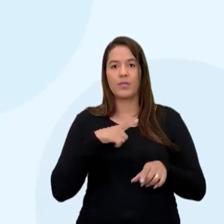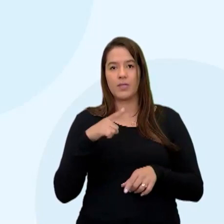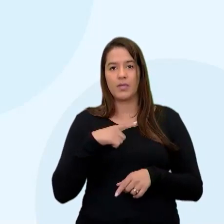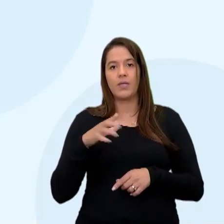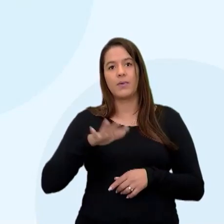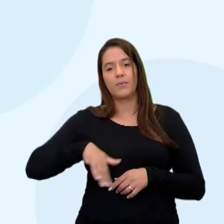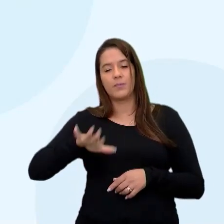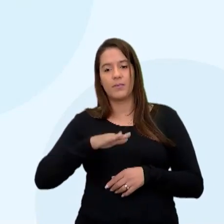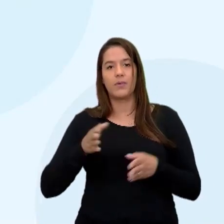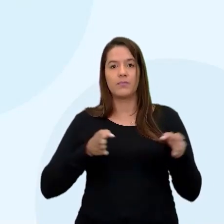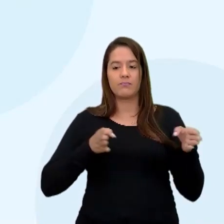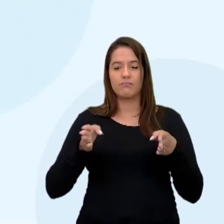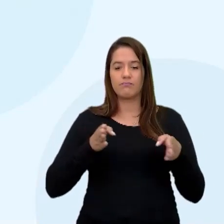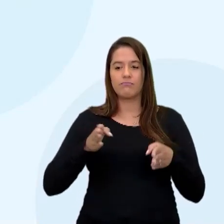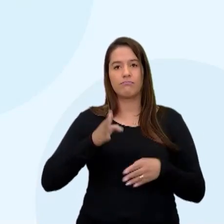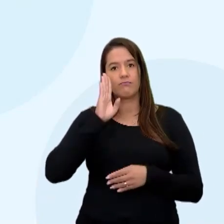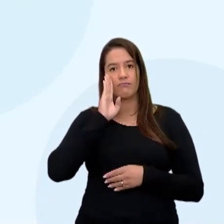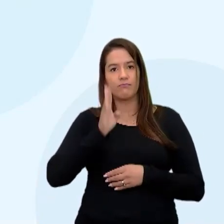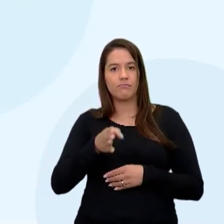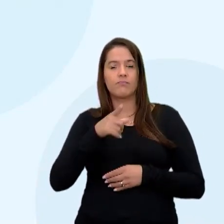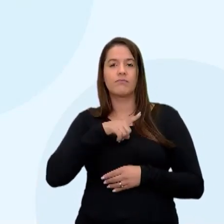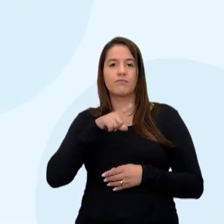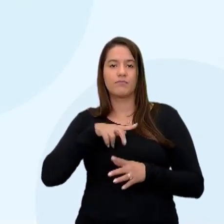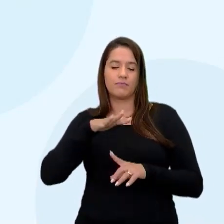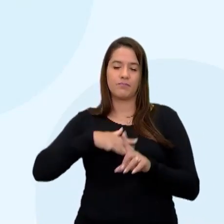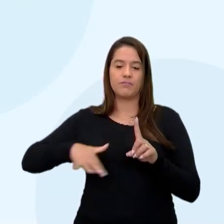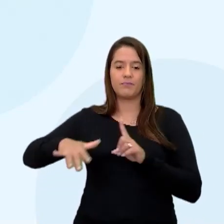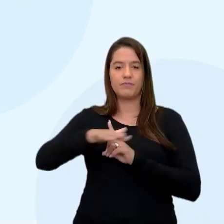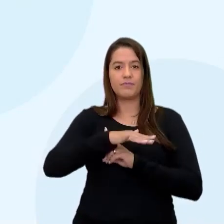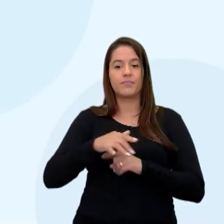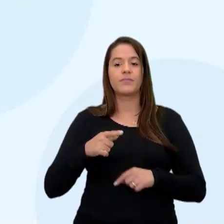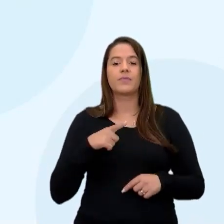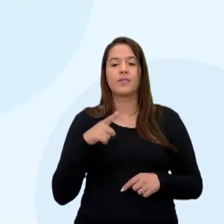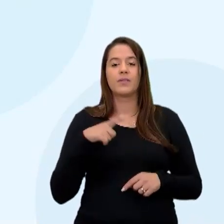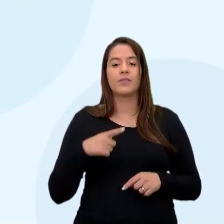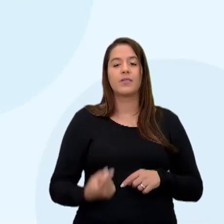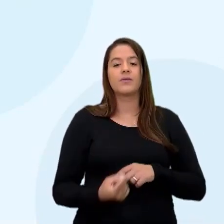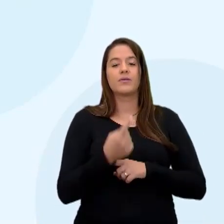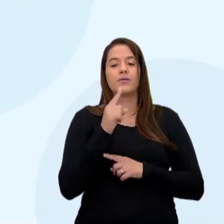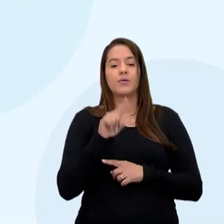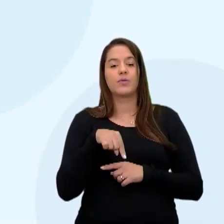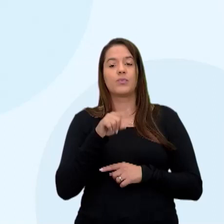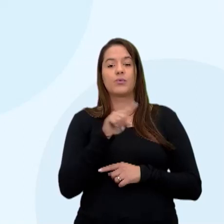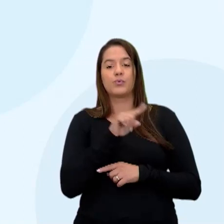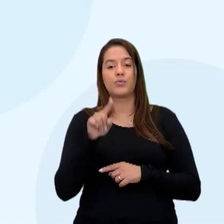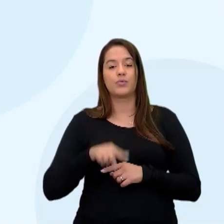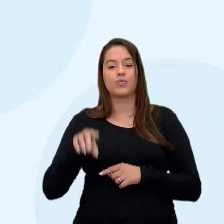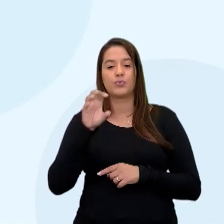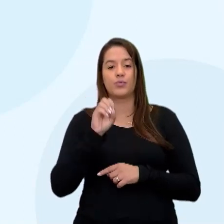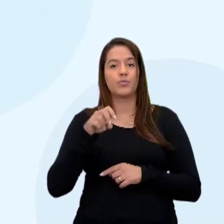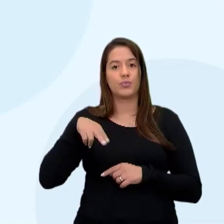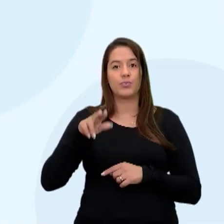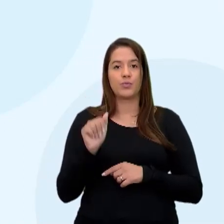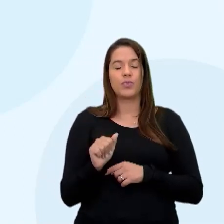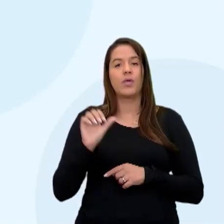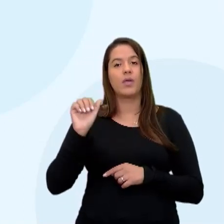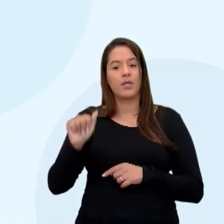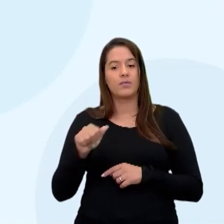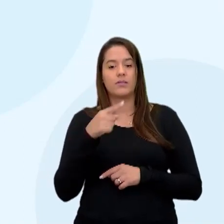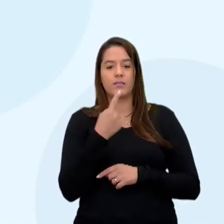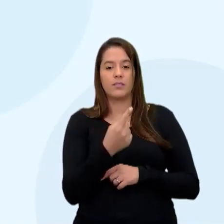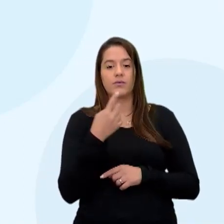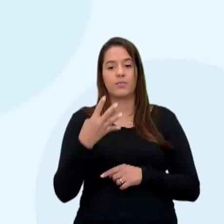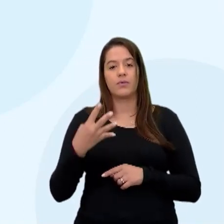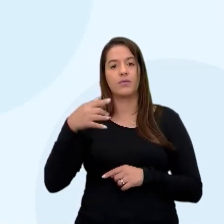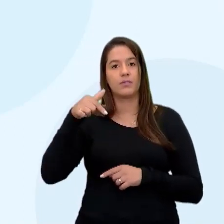restrita à sua área imediata, ou seja, no seu entorno. Então tem o centro de zona A, formado aí por 147 cidades, com